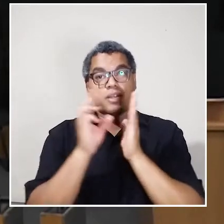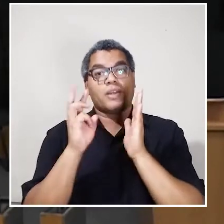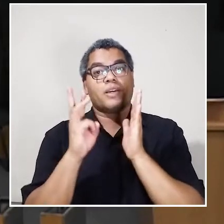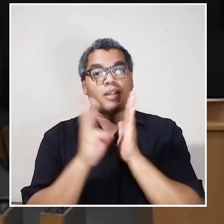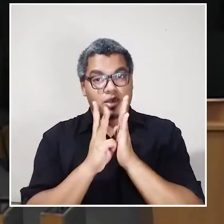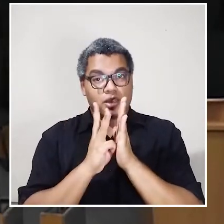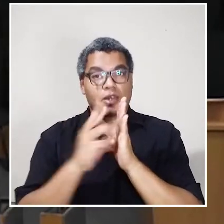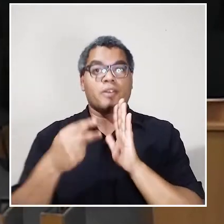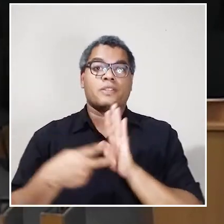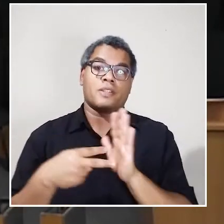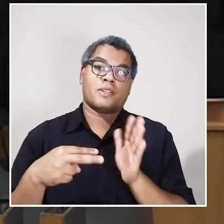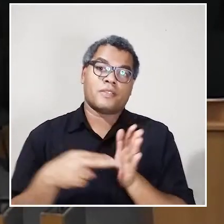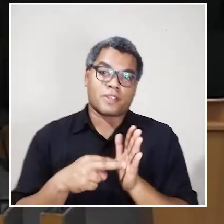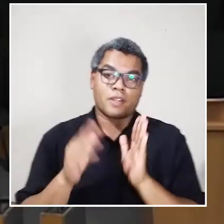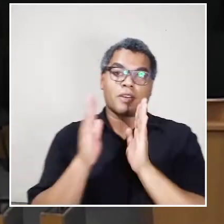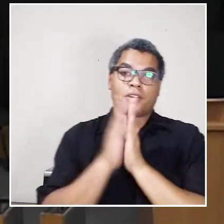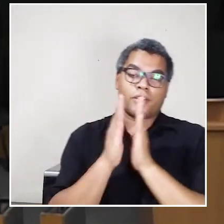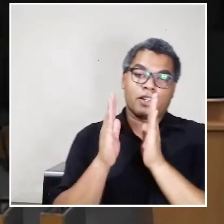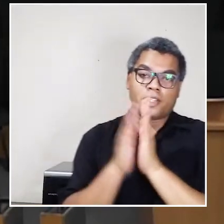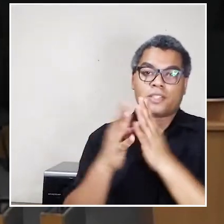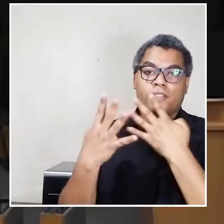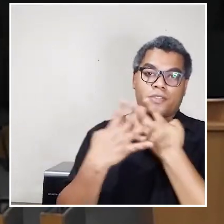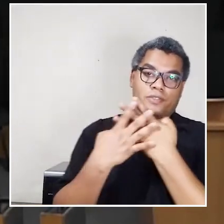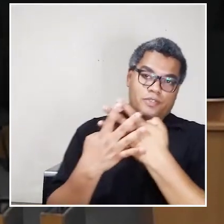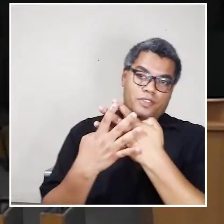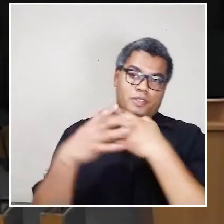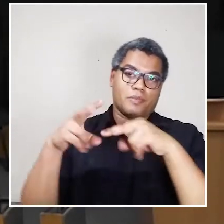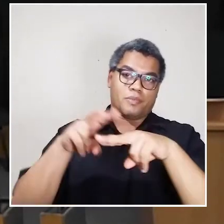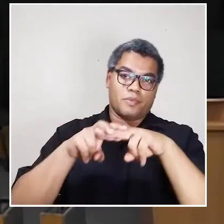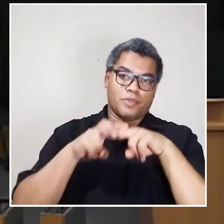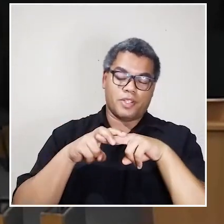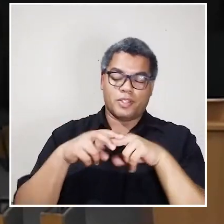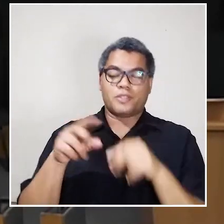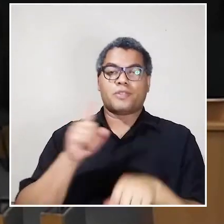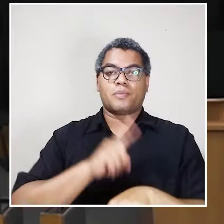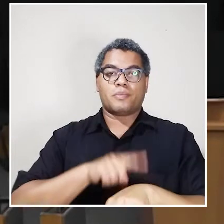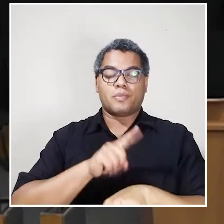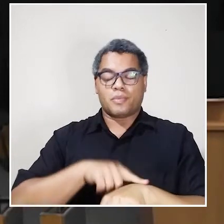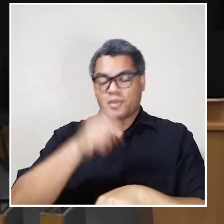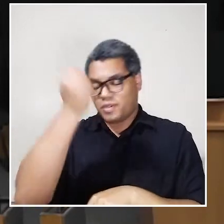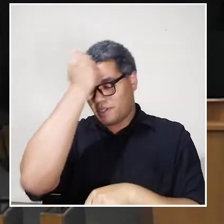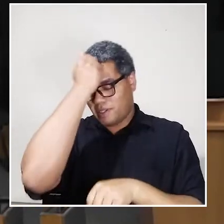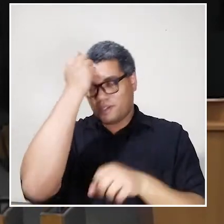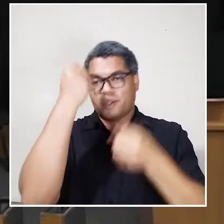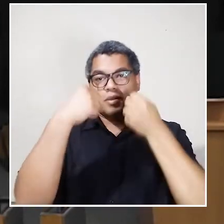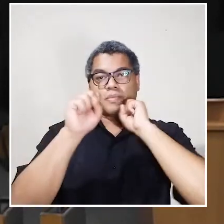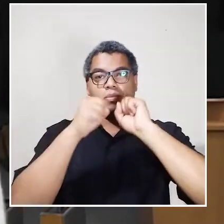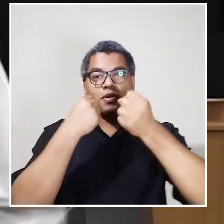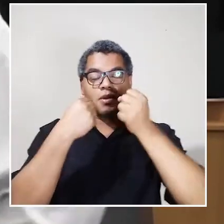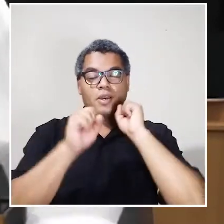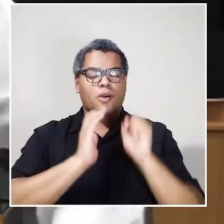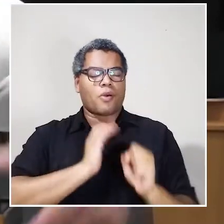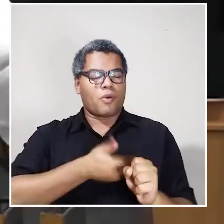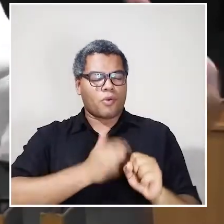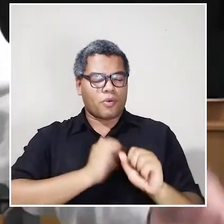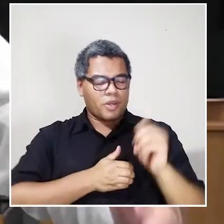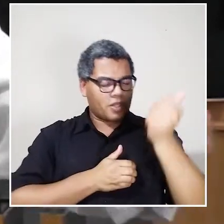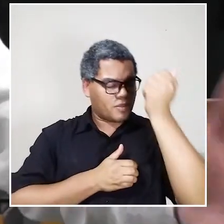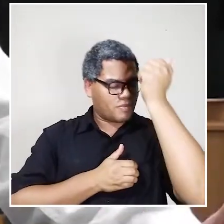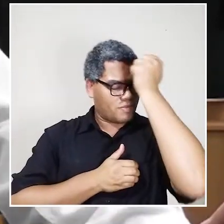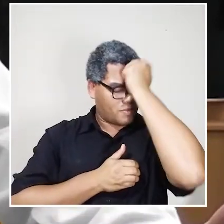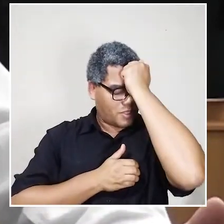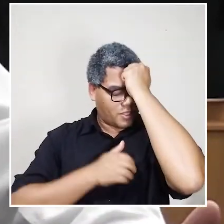é uma oração de confissão, portanto, é um momento de contrição. E o salmista já diz: coração